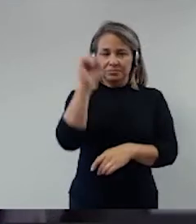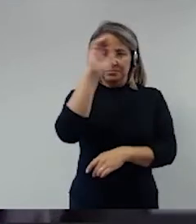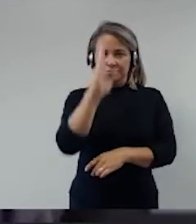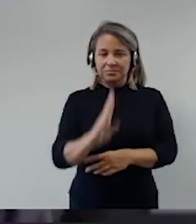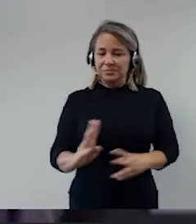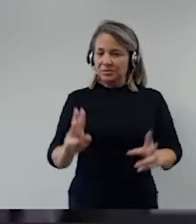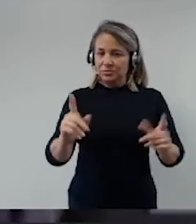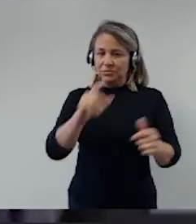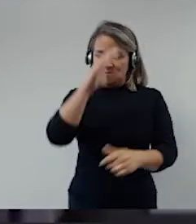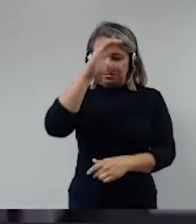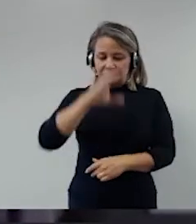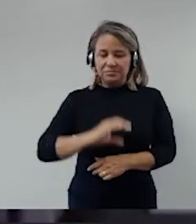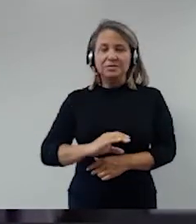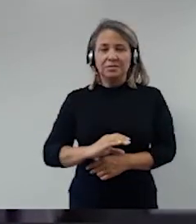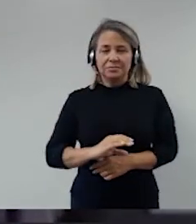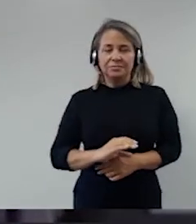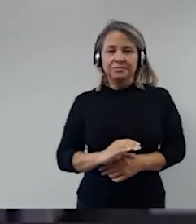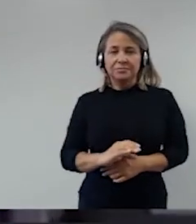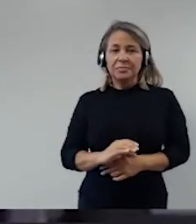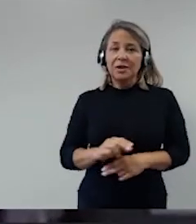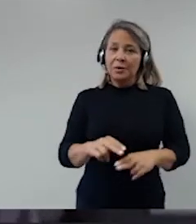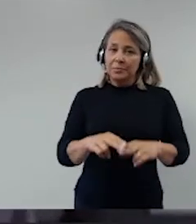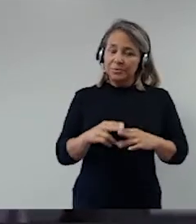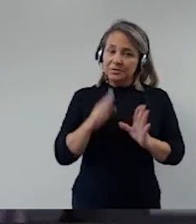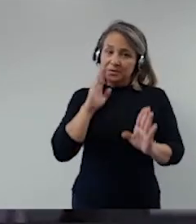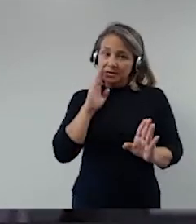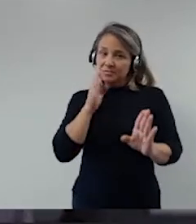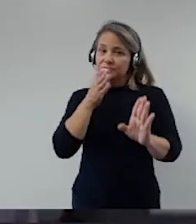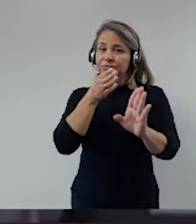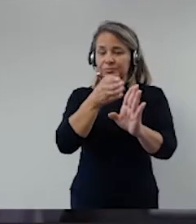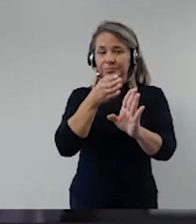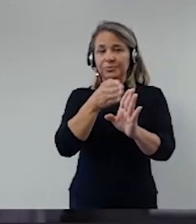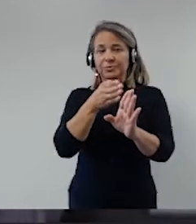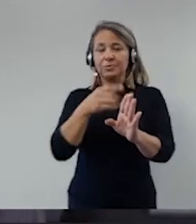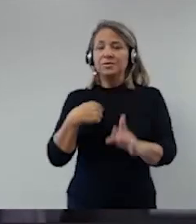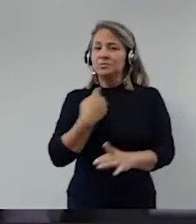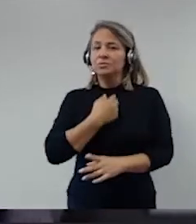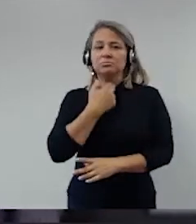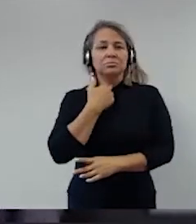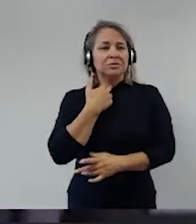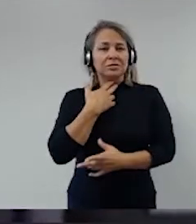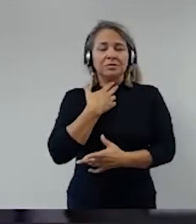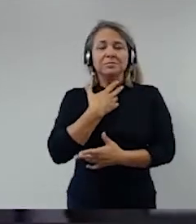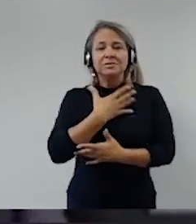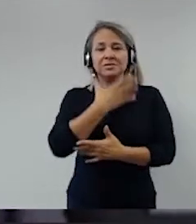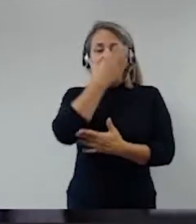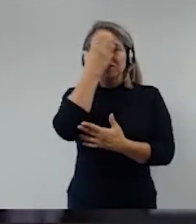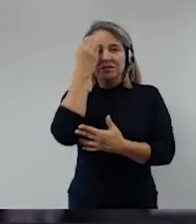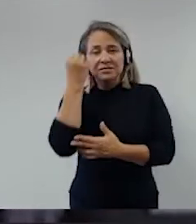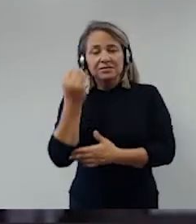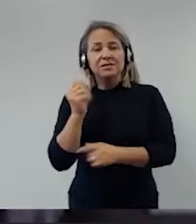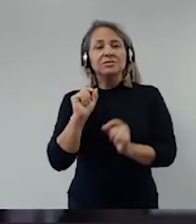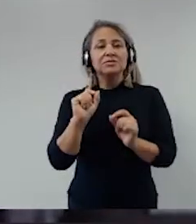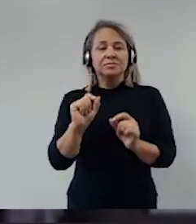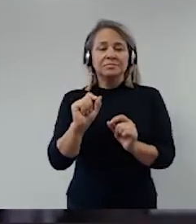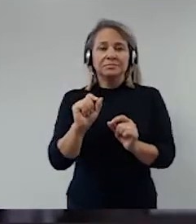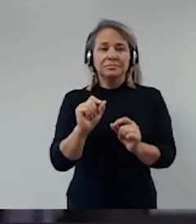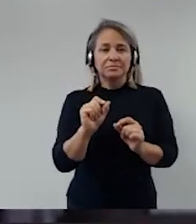cidadãos. E é nesse sentido, nessa perspectiva, que nós não podemos deixar de pensar que